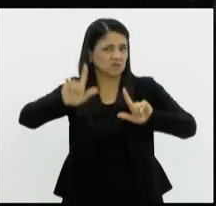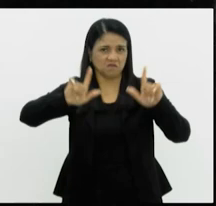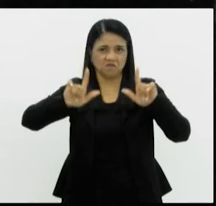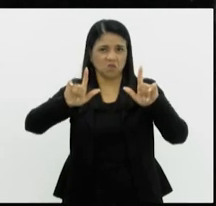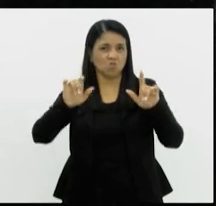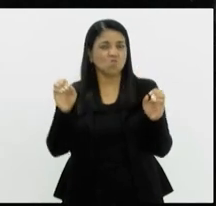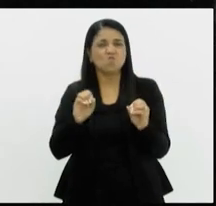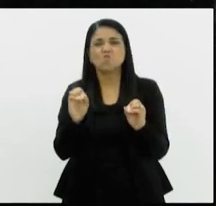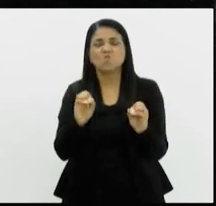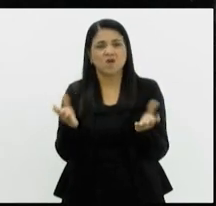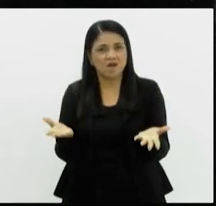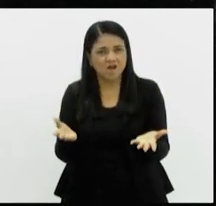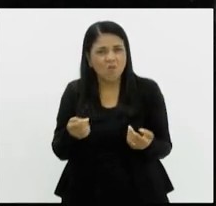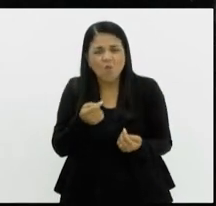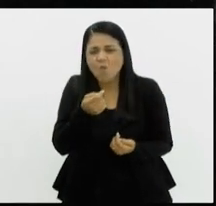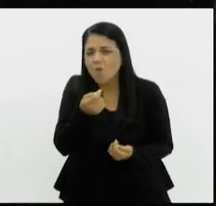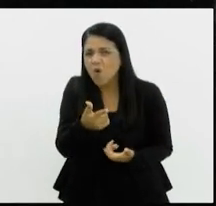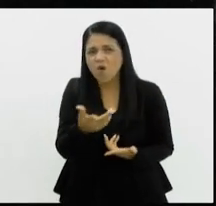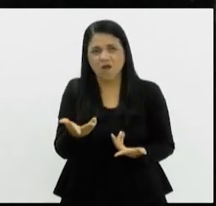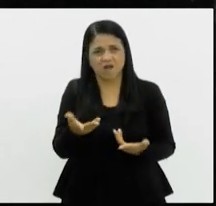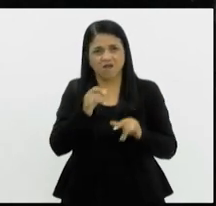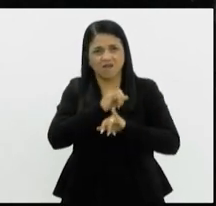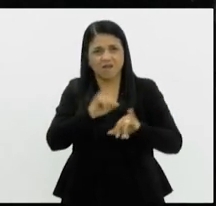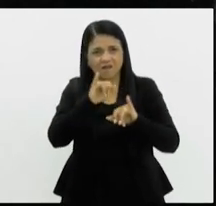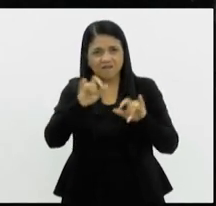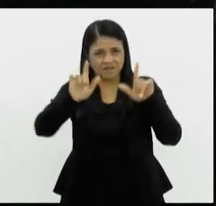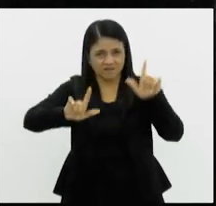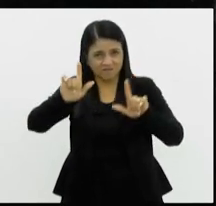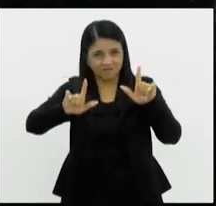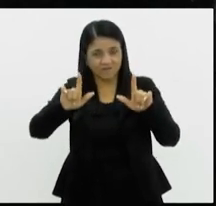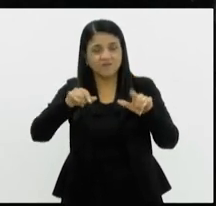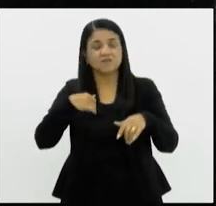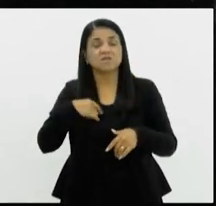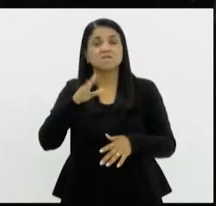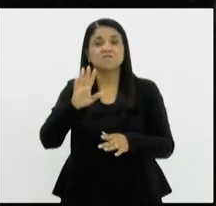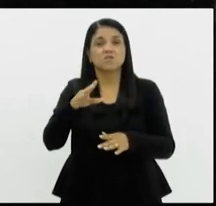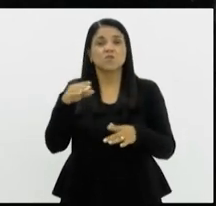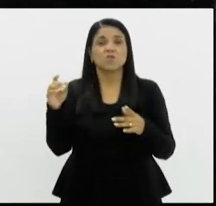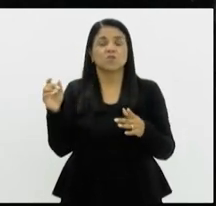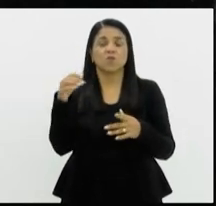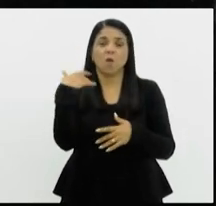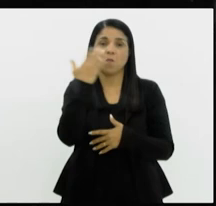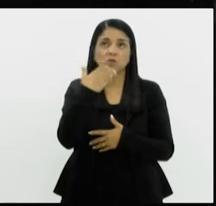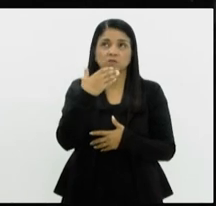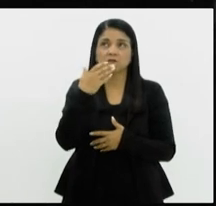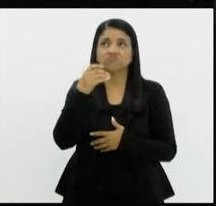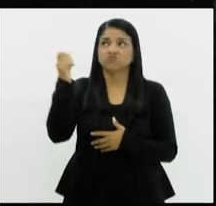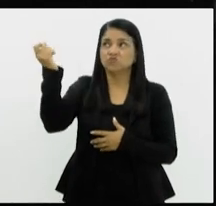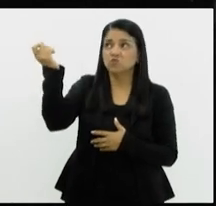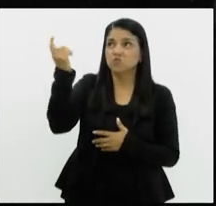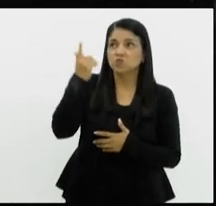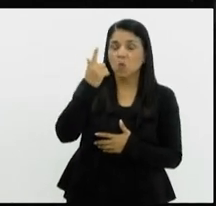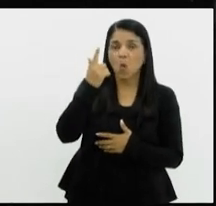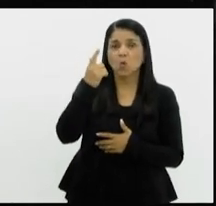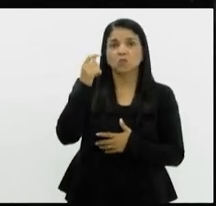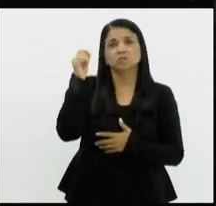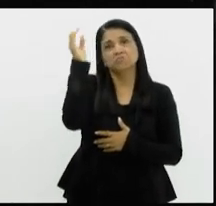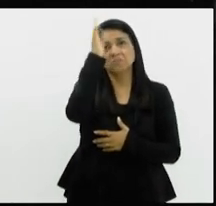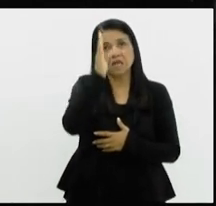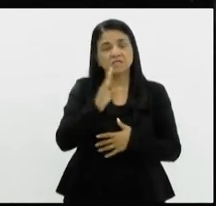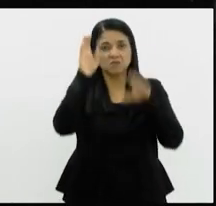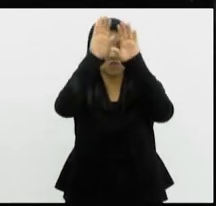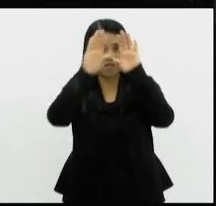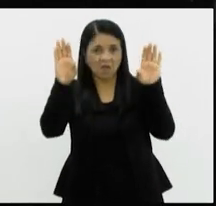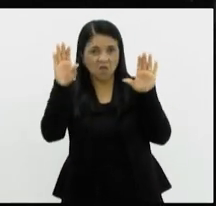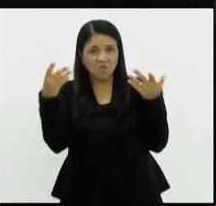como no nosso hino mais um sol que nasce no céu do Brasil aí